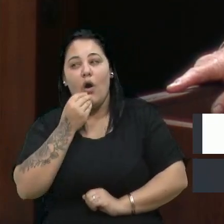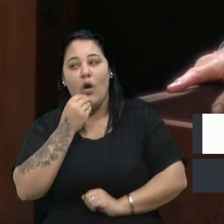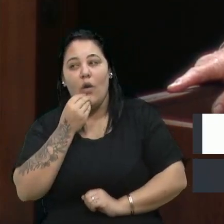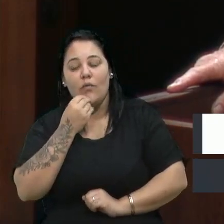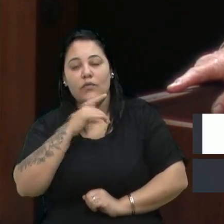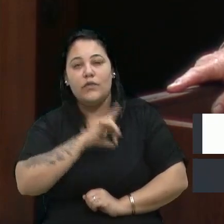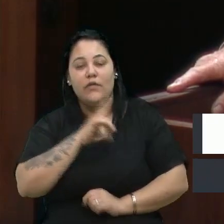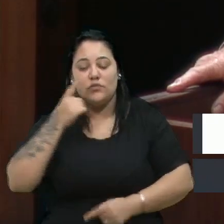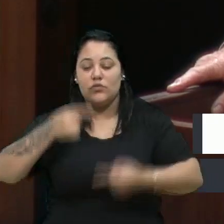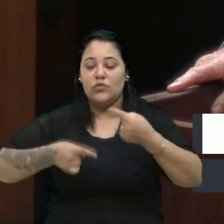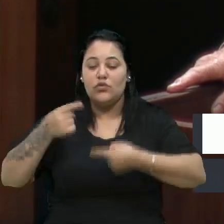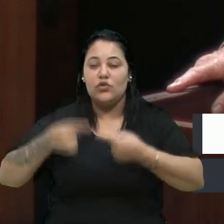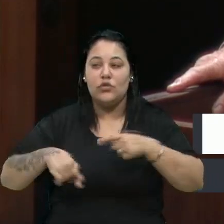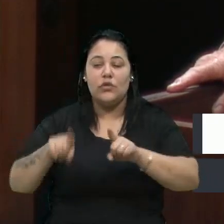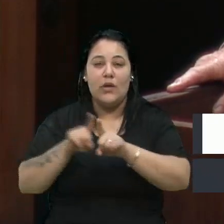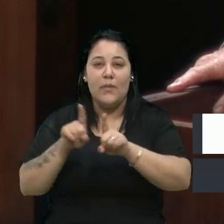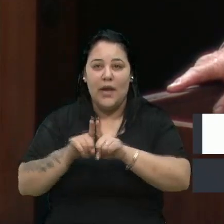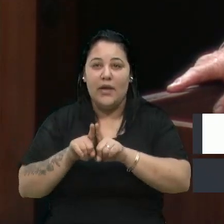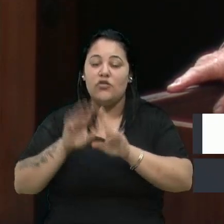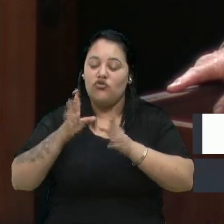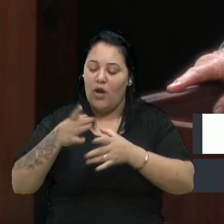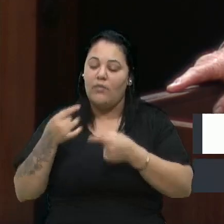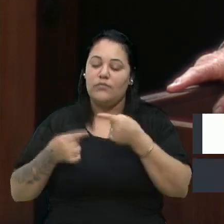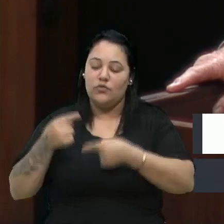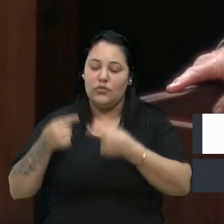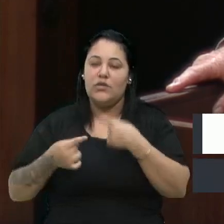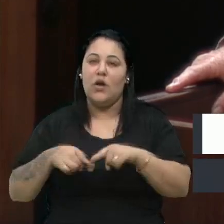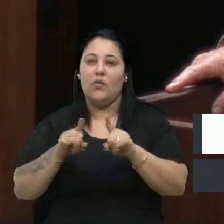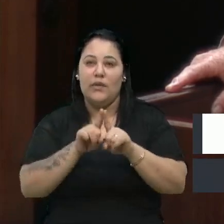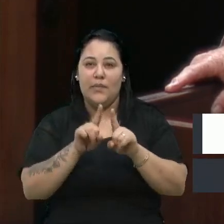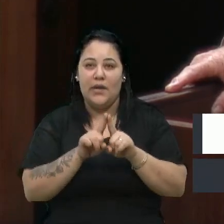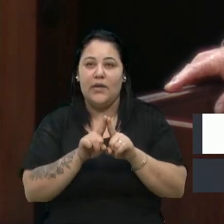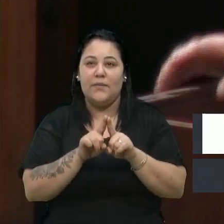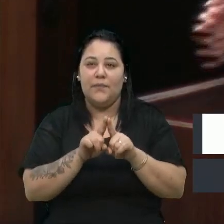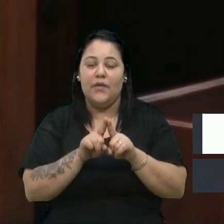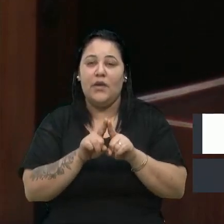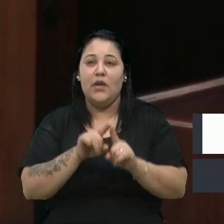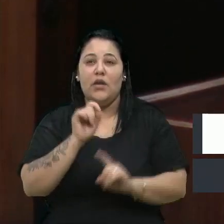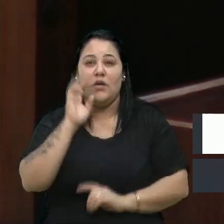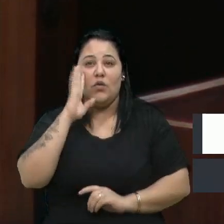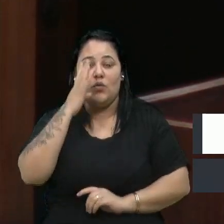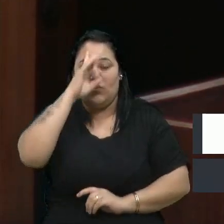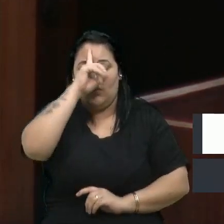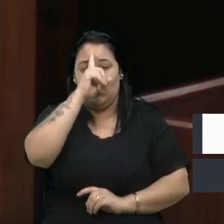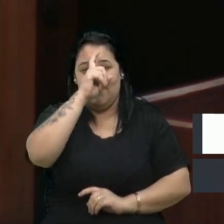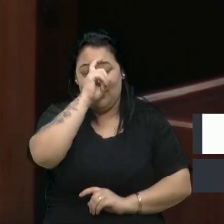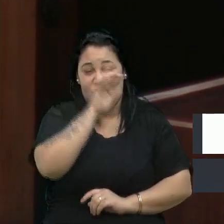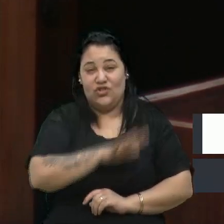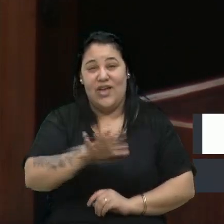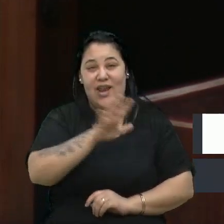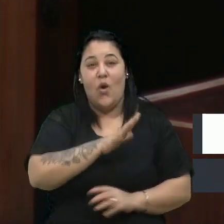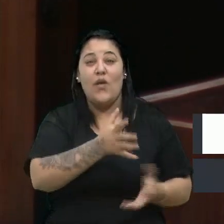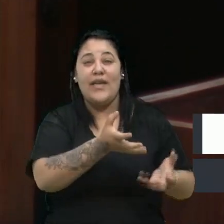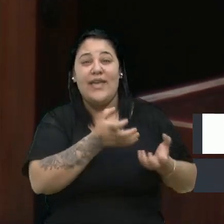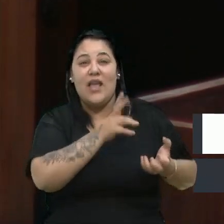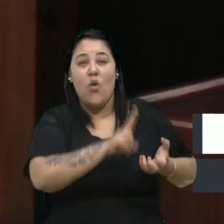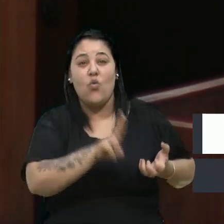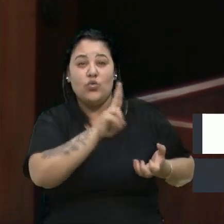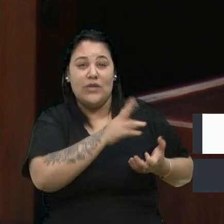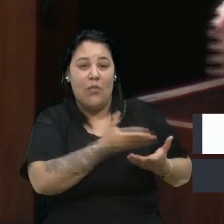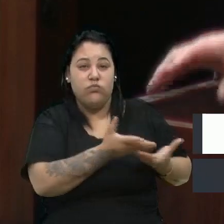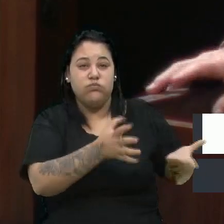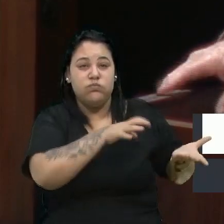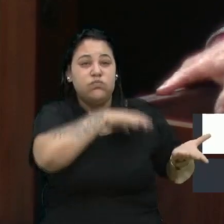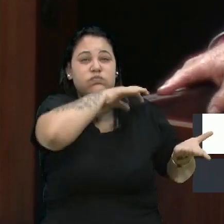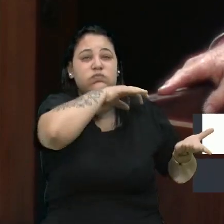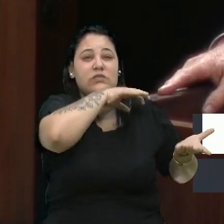aí em discussão, o fato do Hospital Geral querer ocupar aquele terreno,